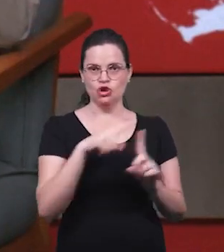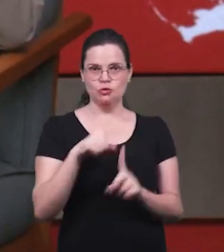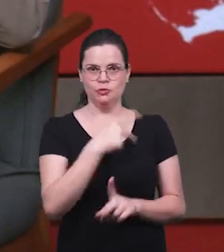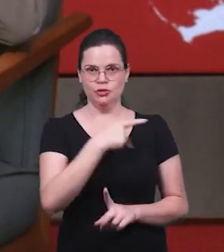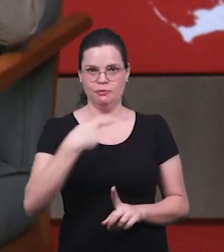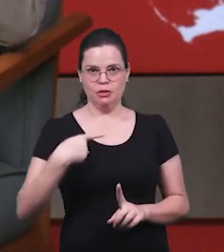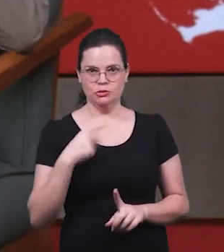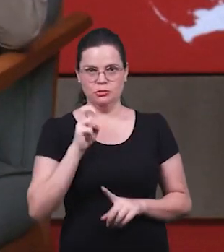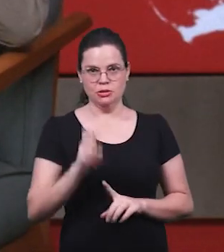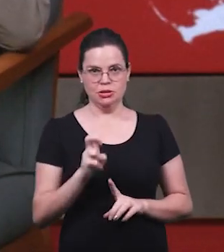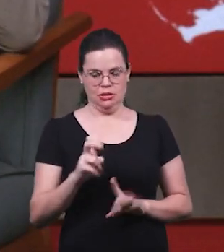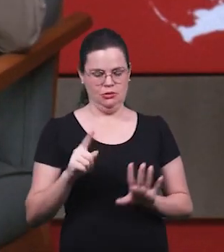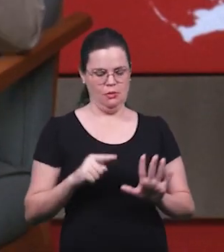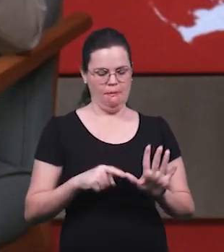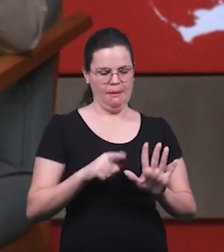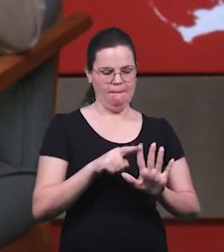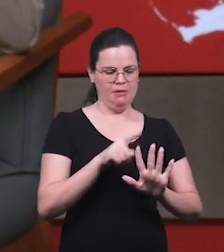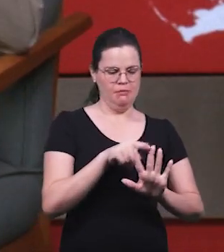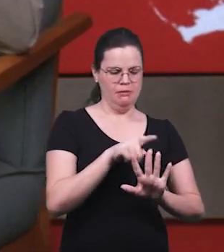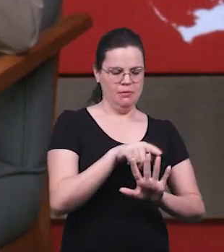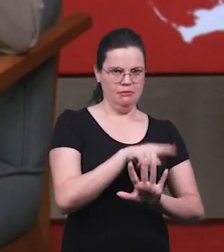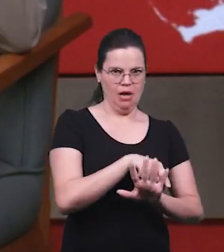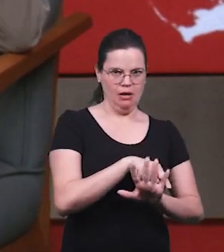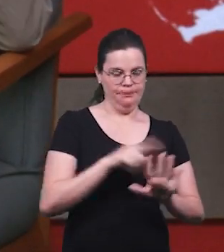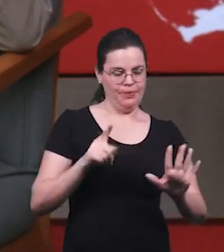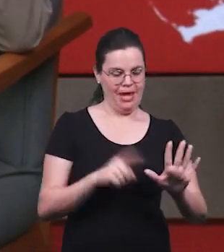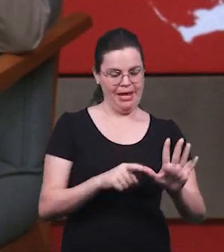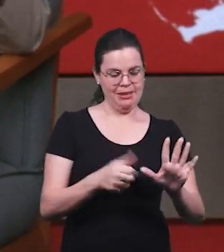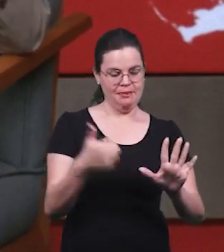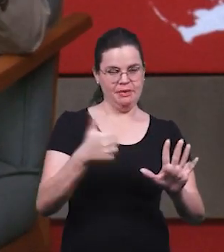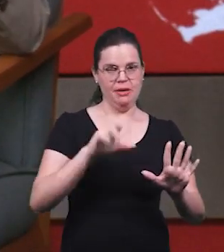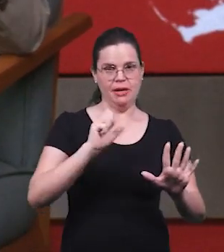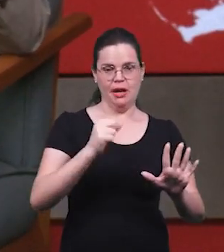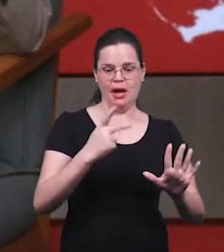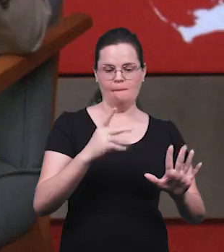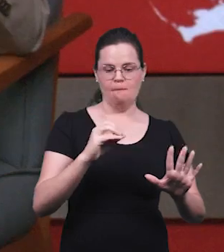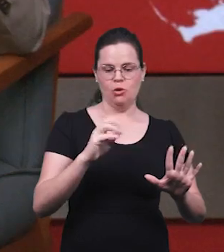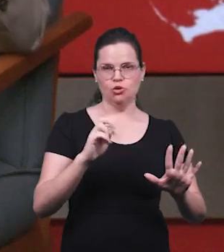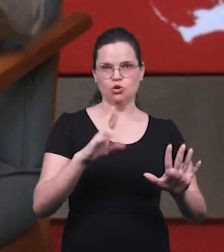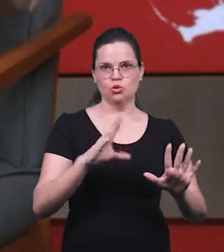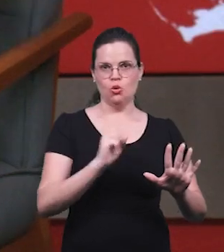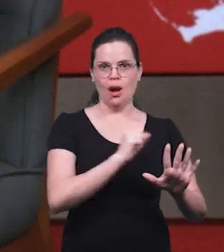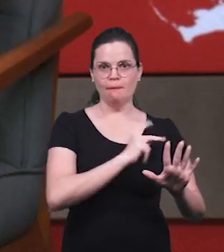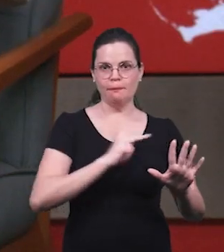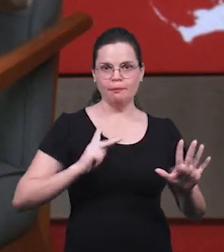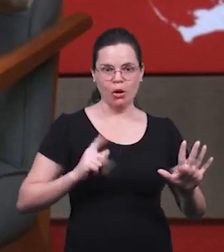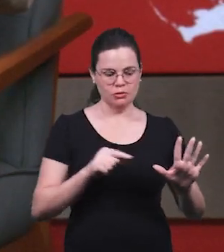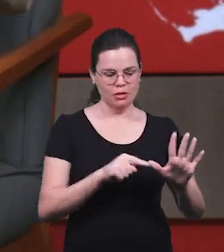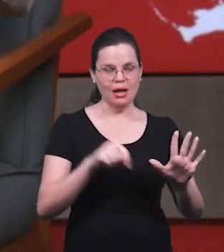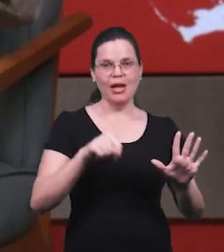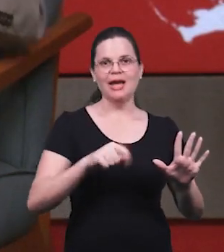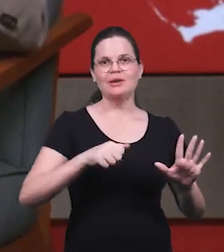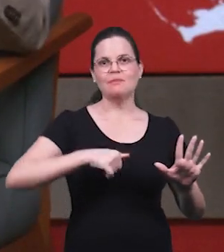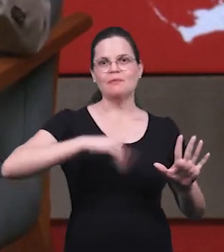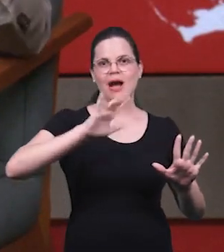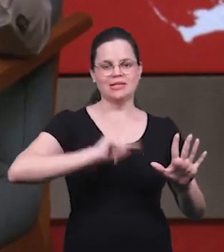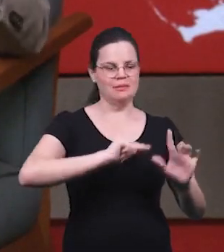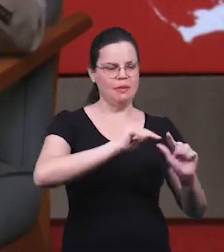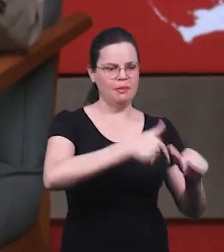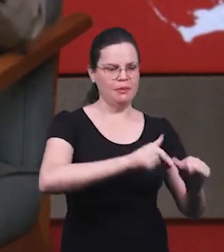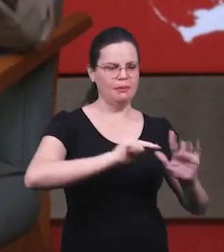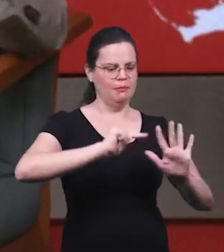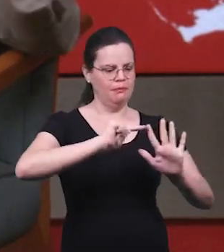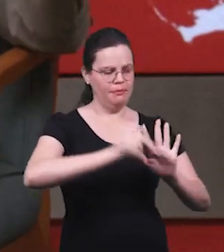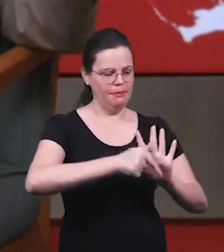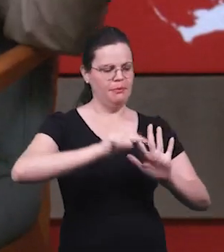mas ele tem uma atuação dentro dos 5. E por isso o apóstolo, quando ele ia, ele criava as igrejas, como Paulo, em